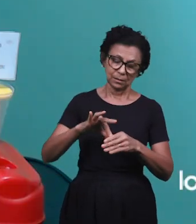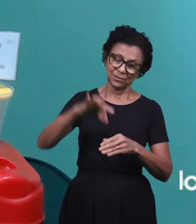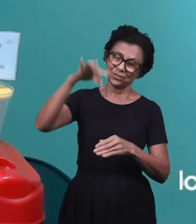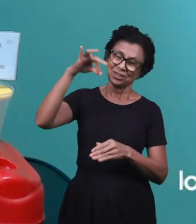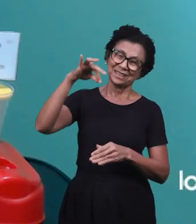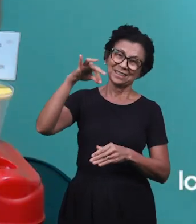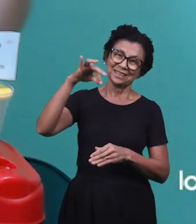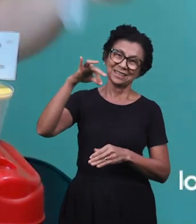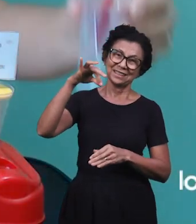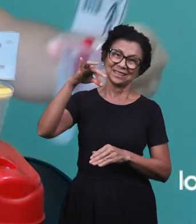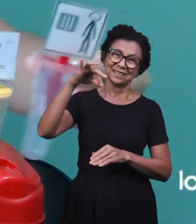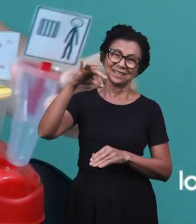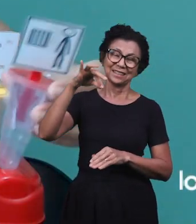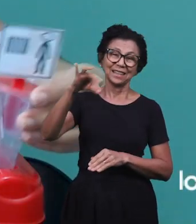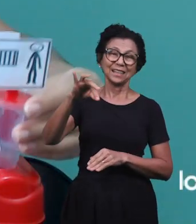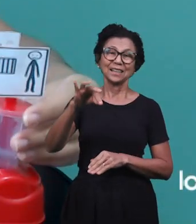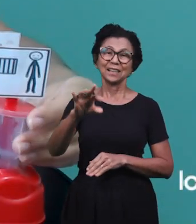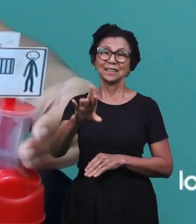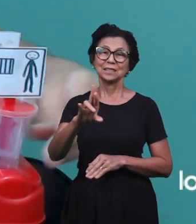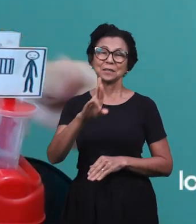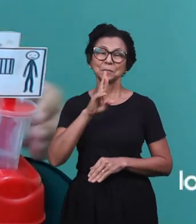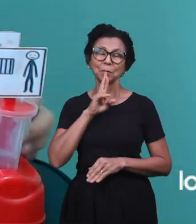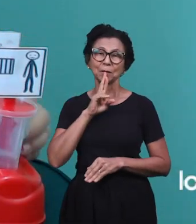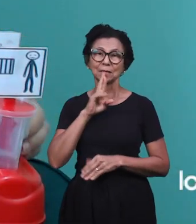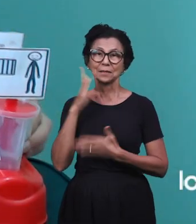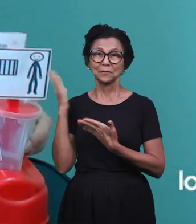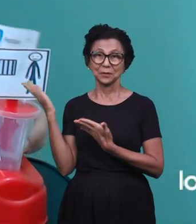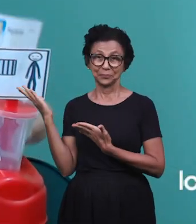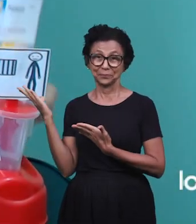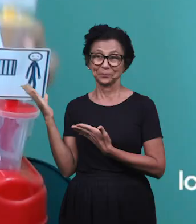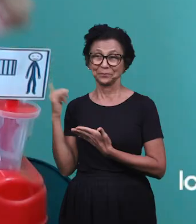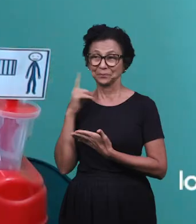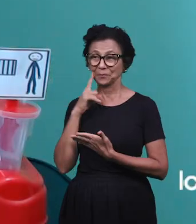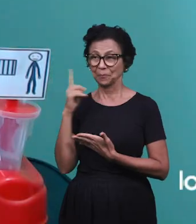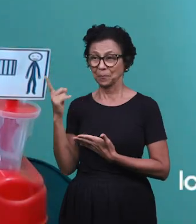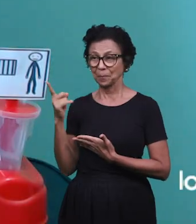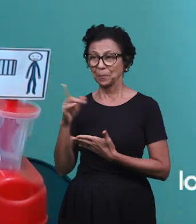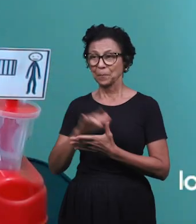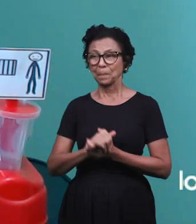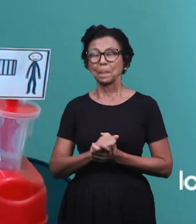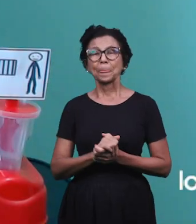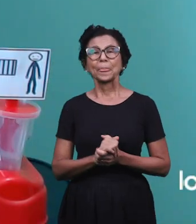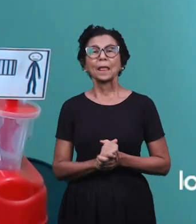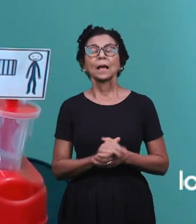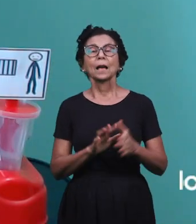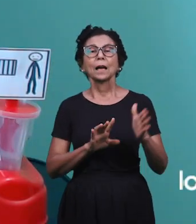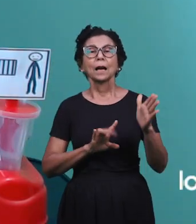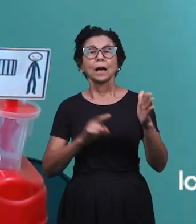que é a resposta. Inclusive, aqui nós temos também isso, tá? A pergunta,